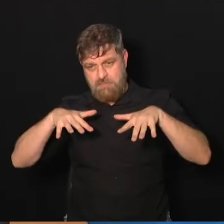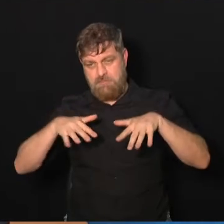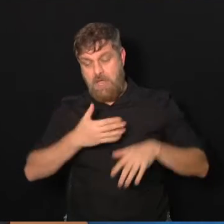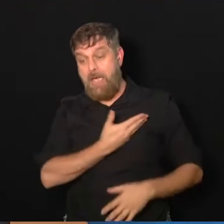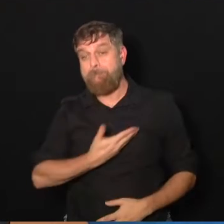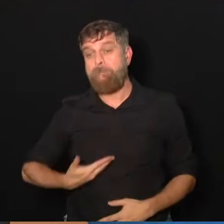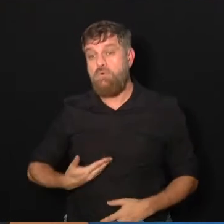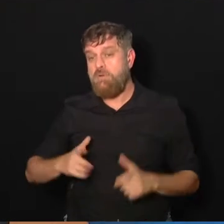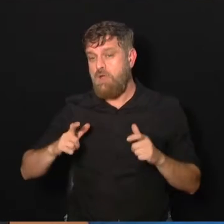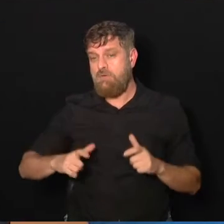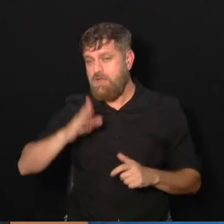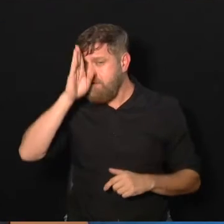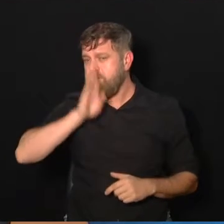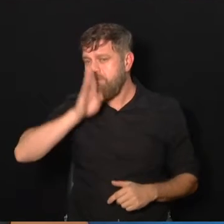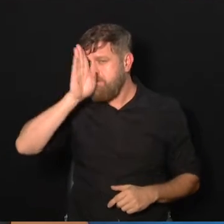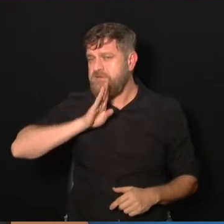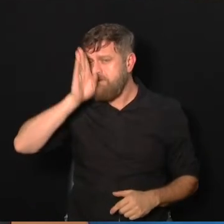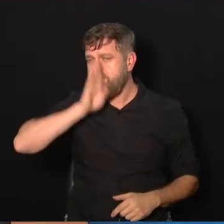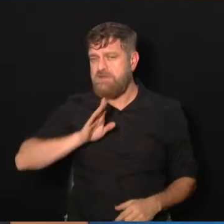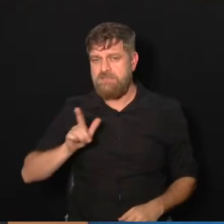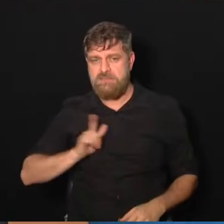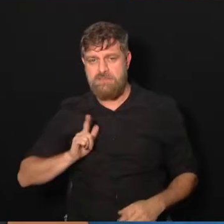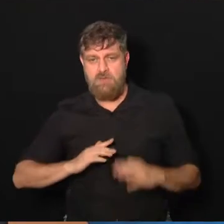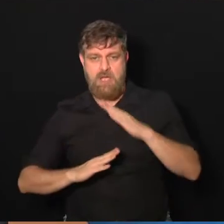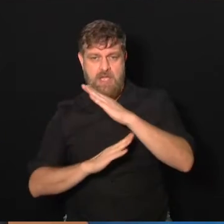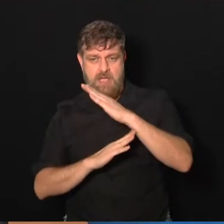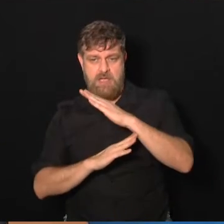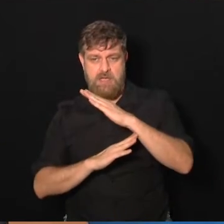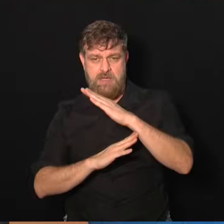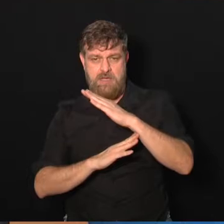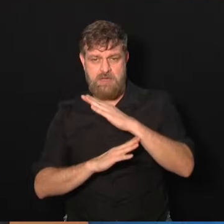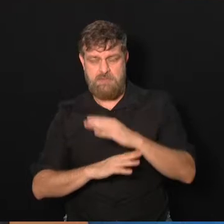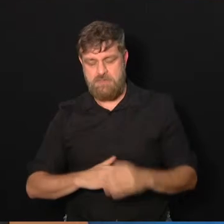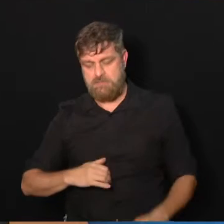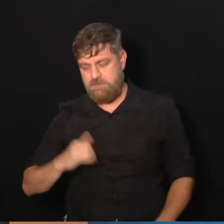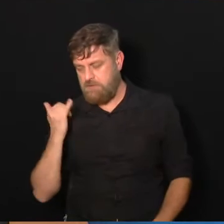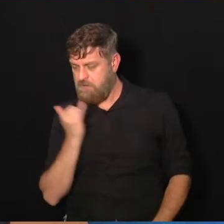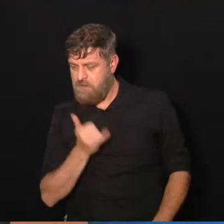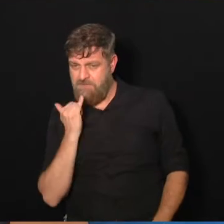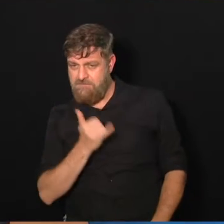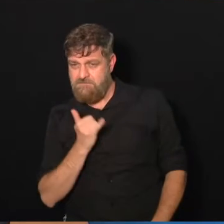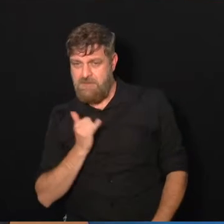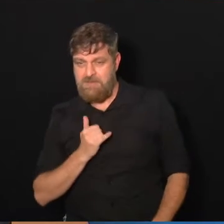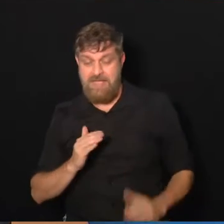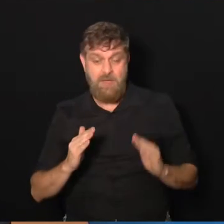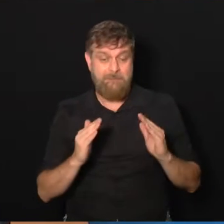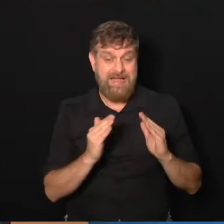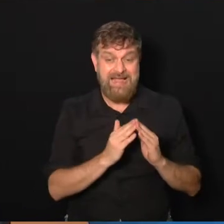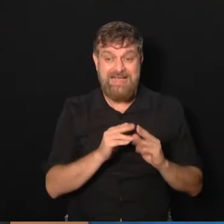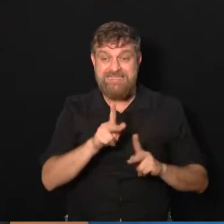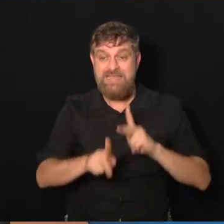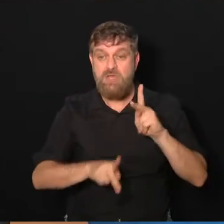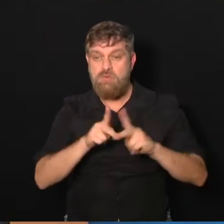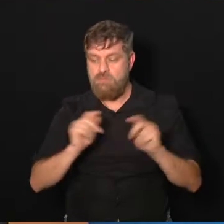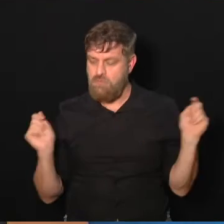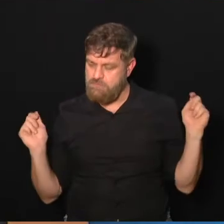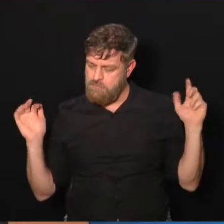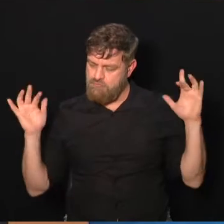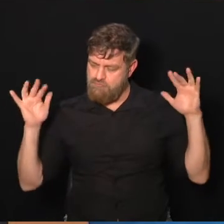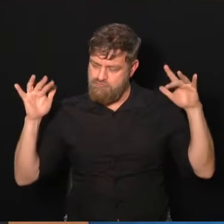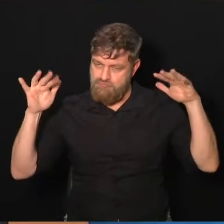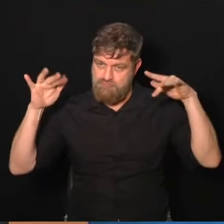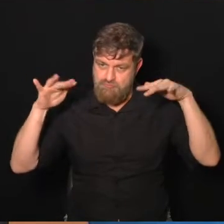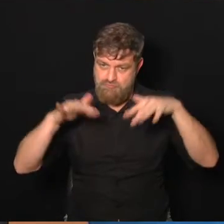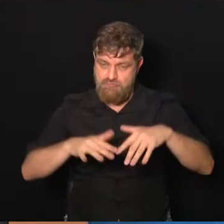público, a entrada é franca. A Câmara Municipal, eu falo, e ela é a casa do povo, então o povo tem que